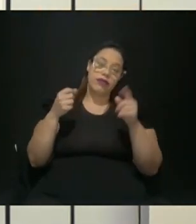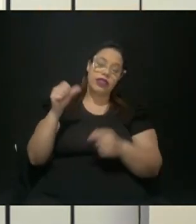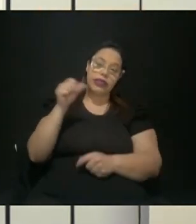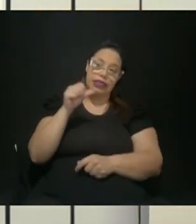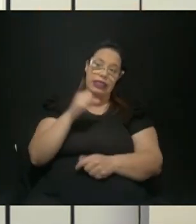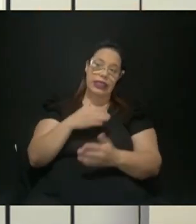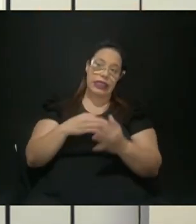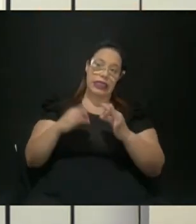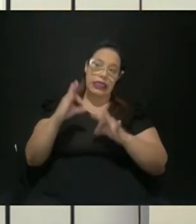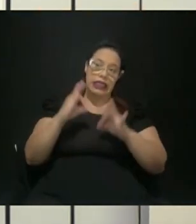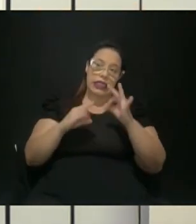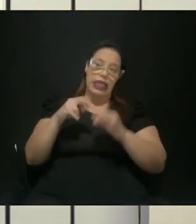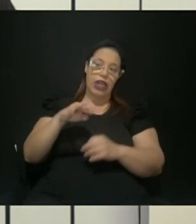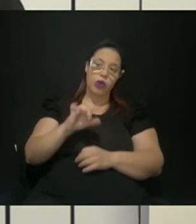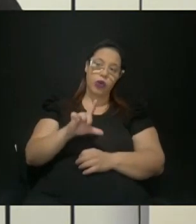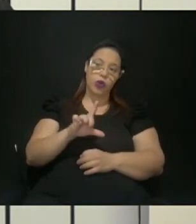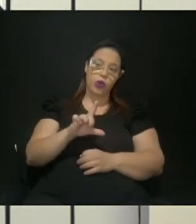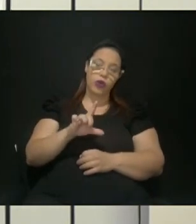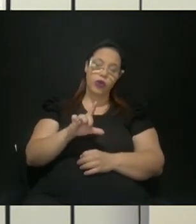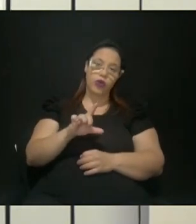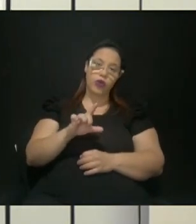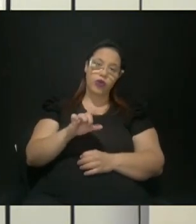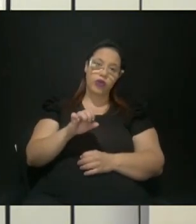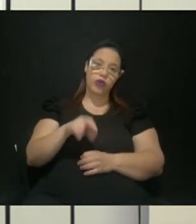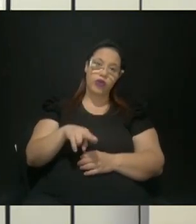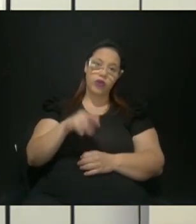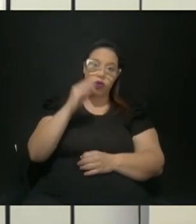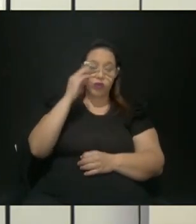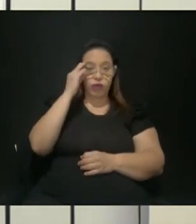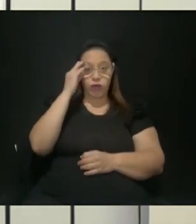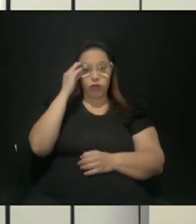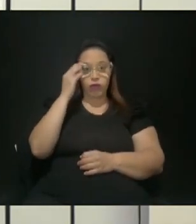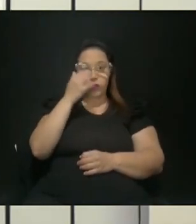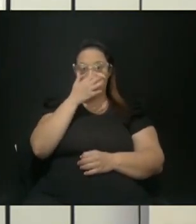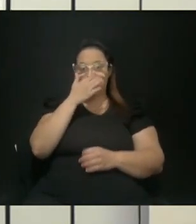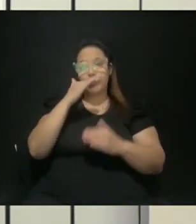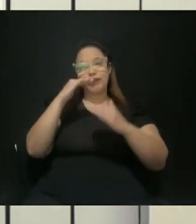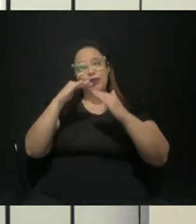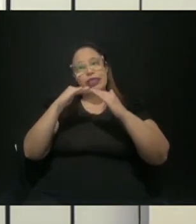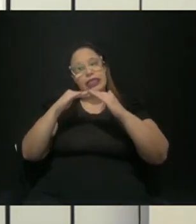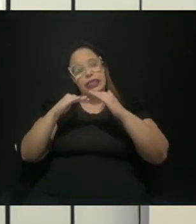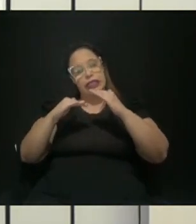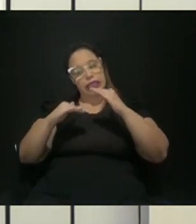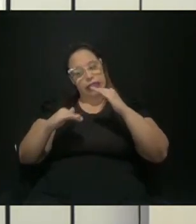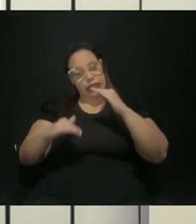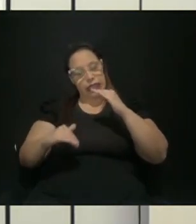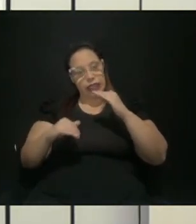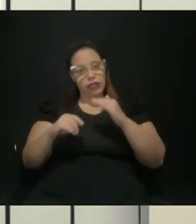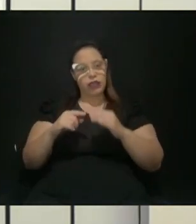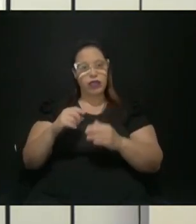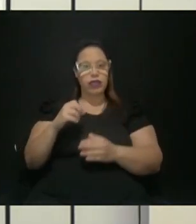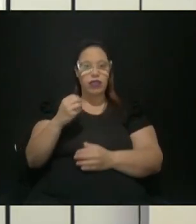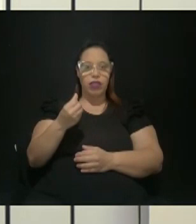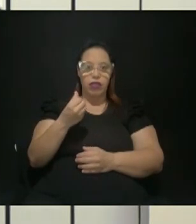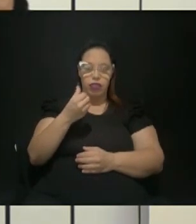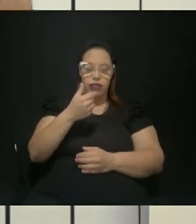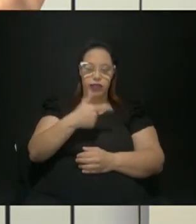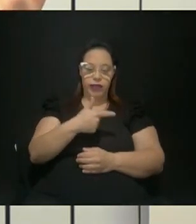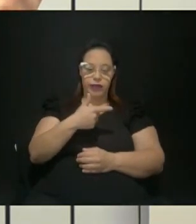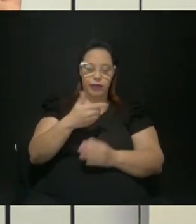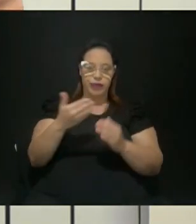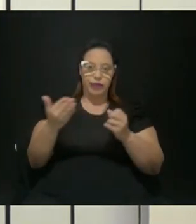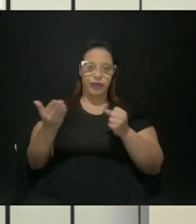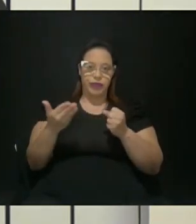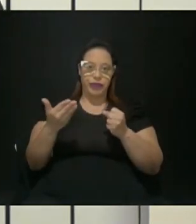Nelsinho Batista e com isso a equipe vai caindo na tabela. Neste momento é a 12ª colocada e